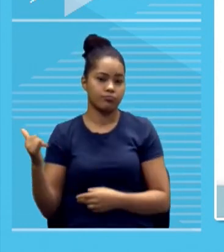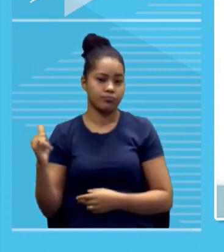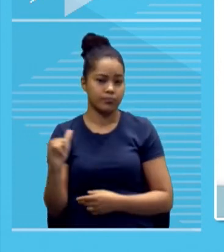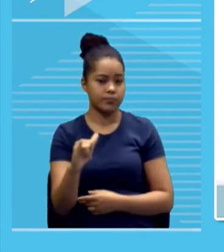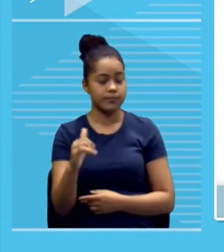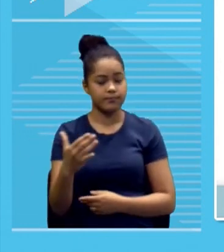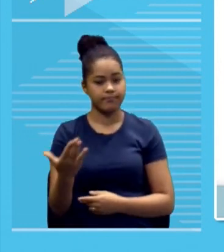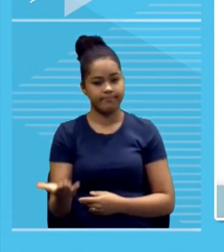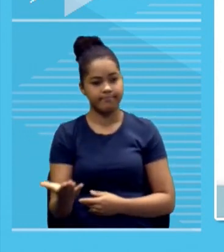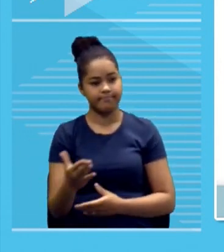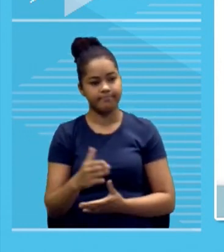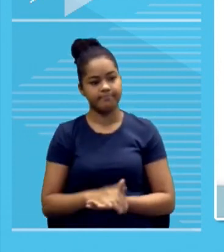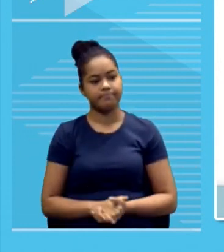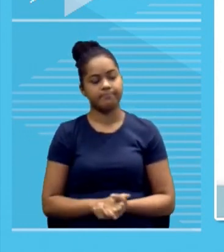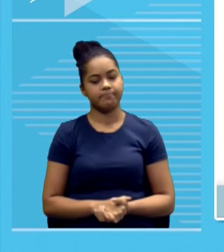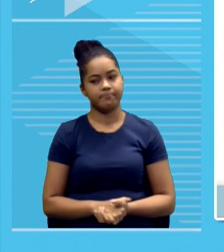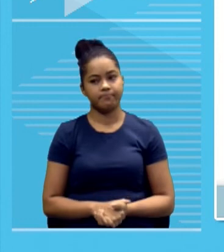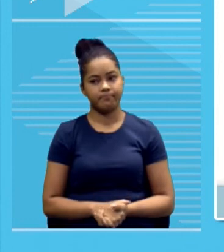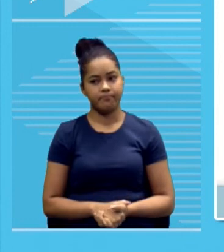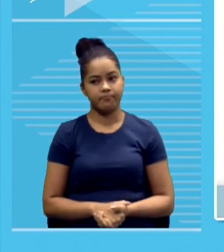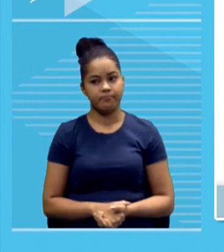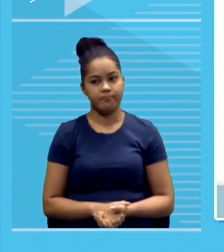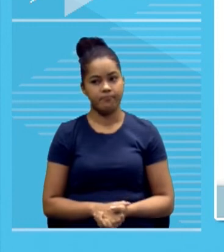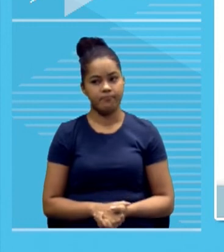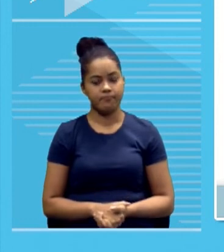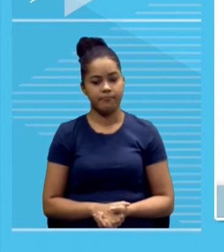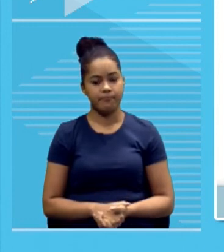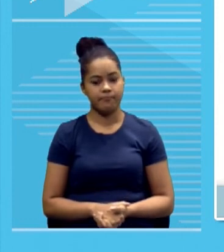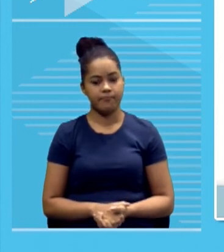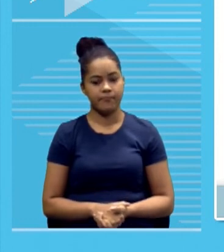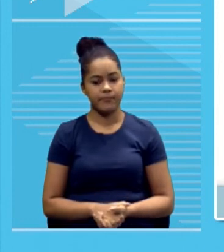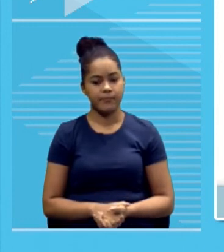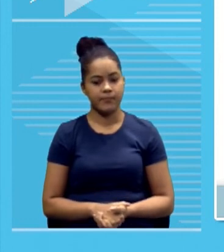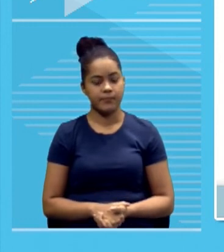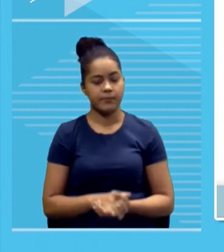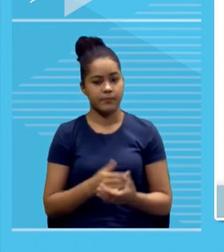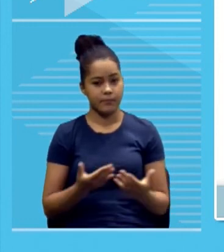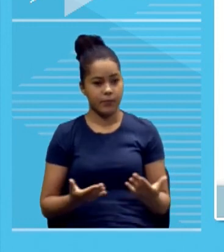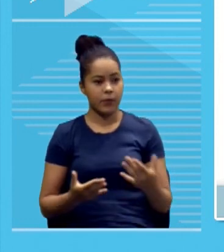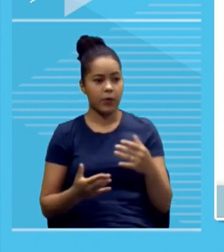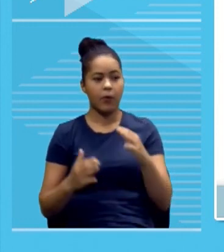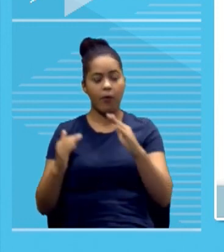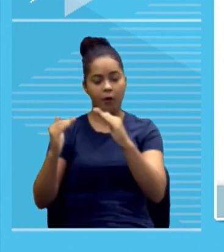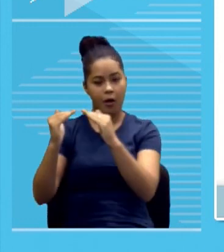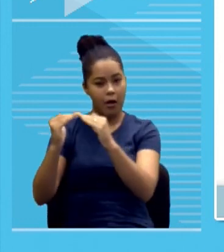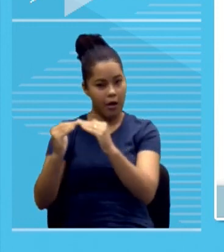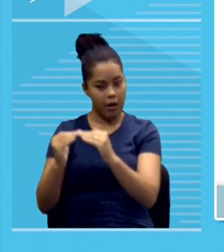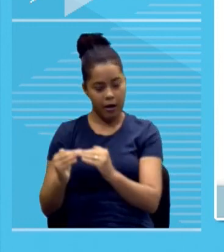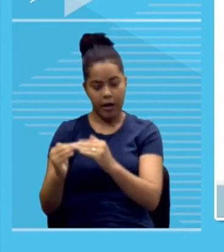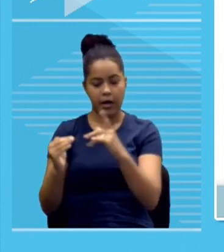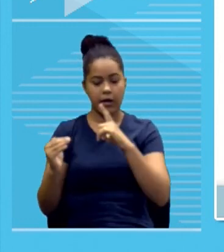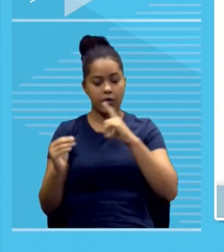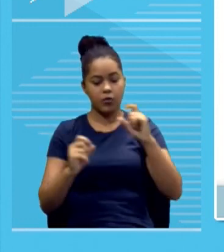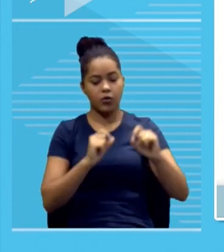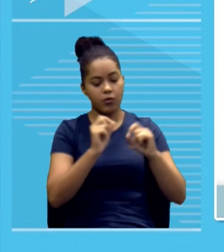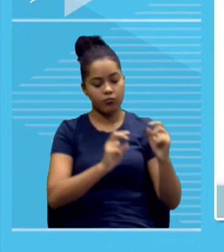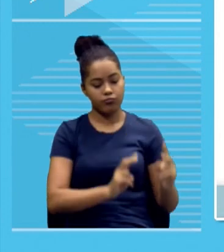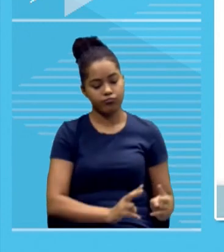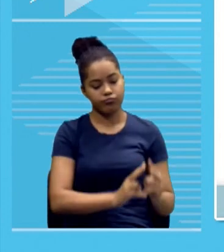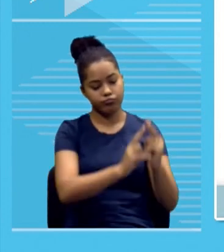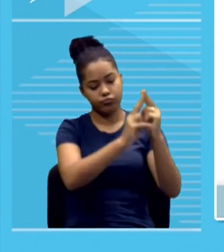tem uma associação comum em uma casa, ok? Você tem uma rede elétrica que vem de uma rede de distribuição, a gente já falou